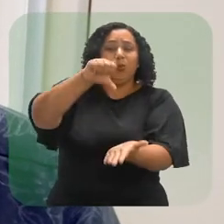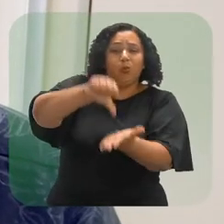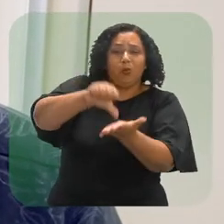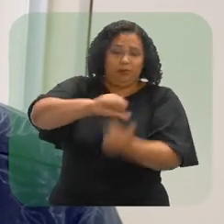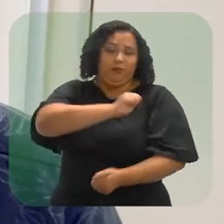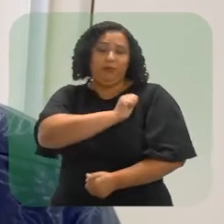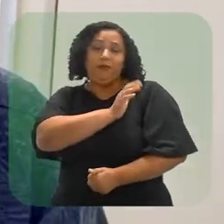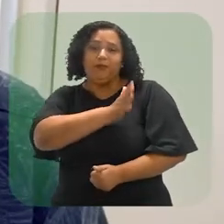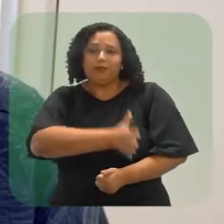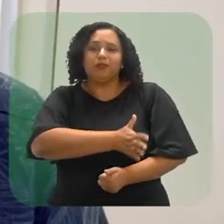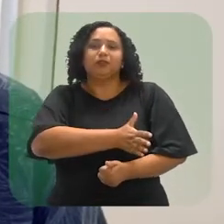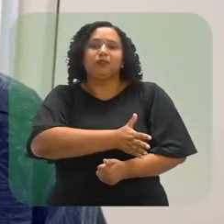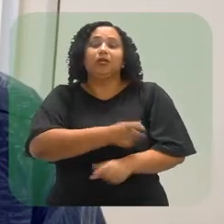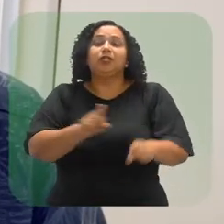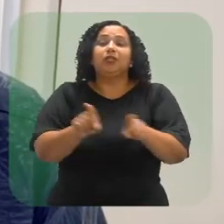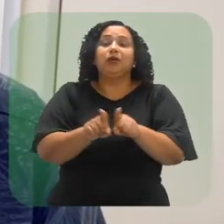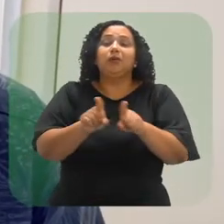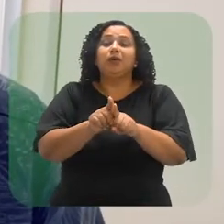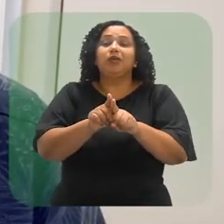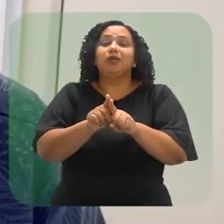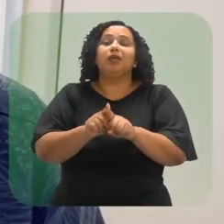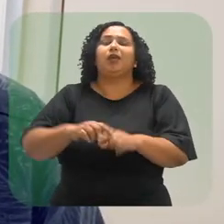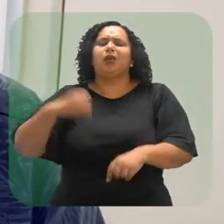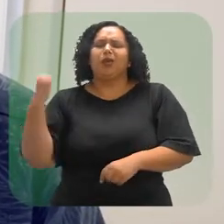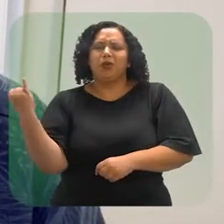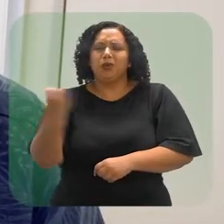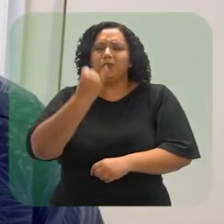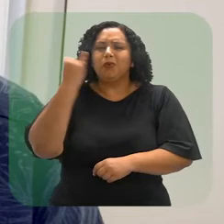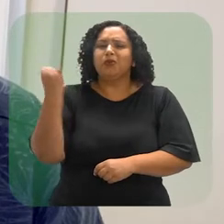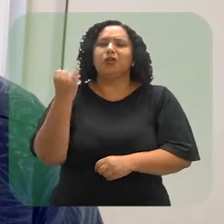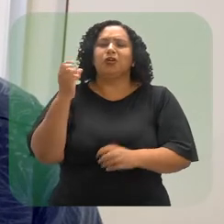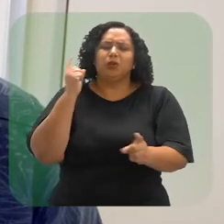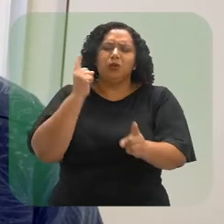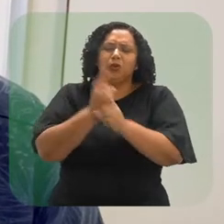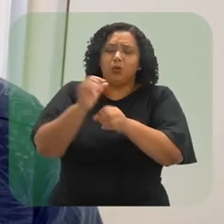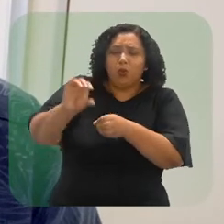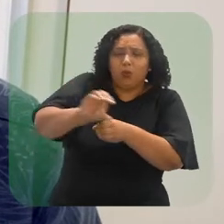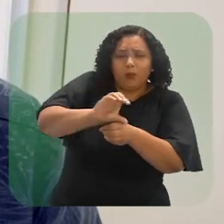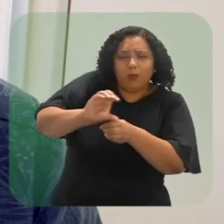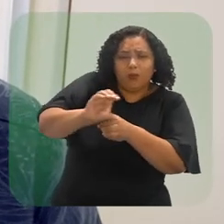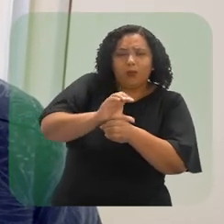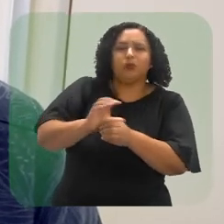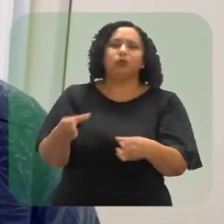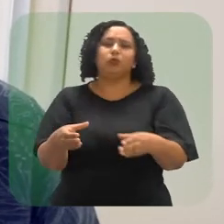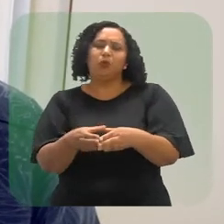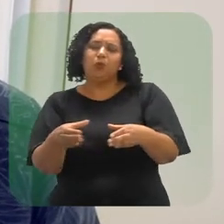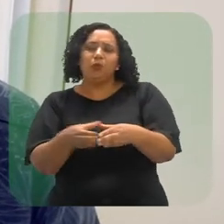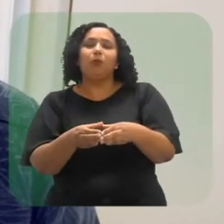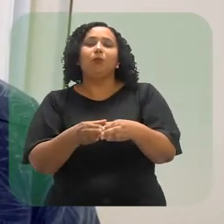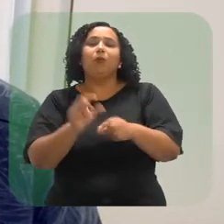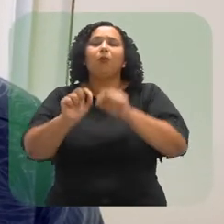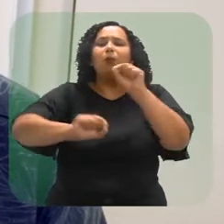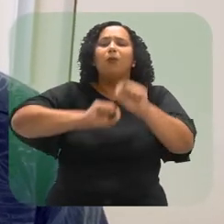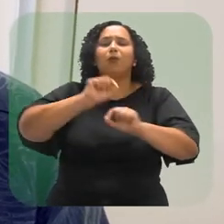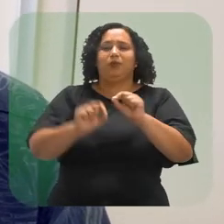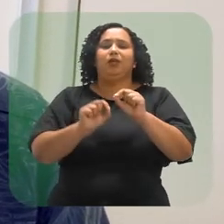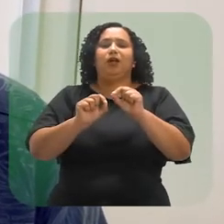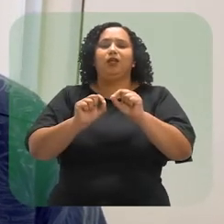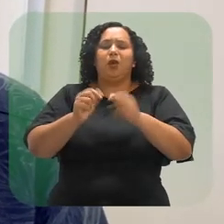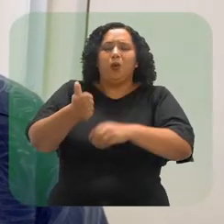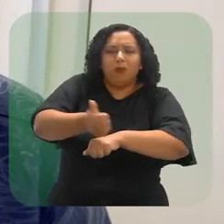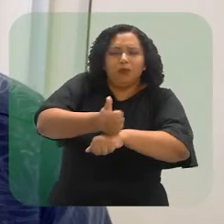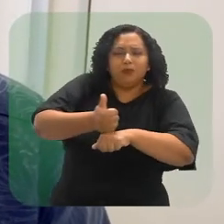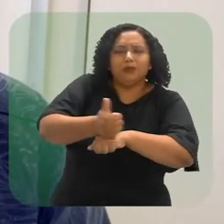do IFPE. Outra coisa que é muito importante enquanto colegiado da categoria dos TIOS do IFPE é